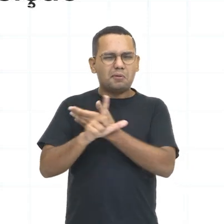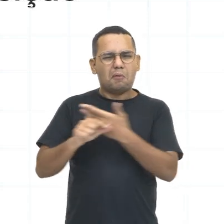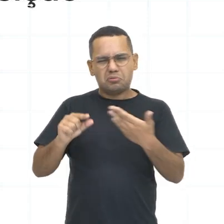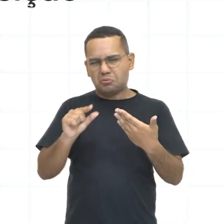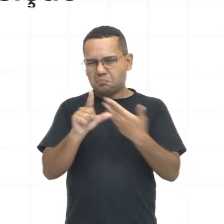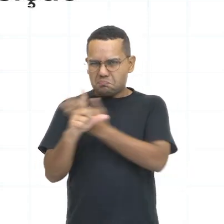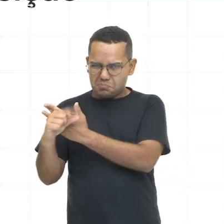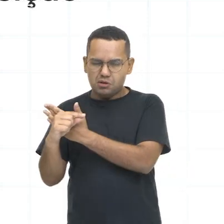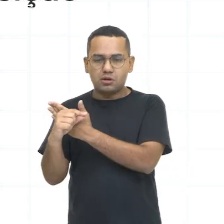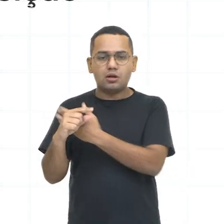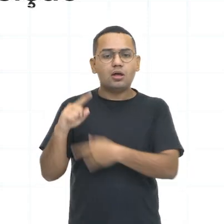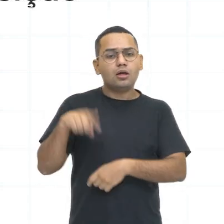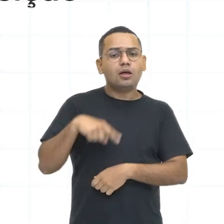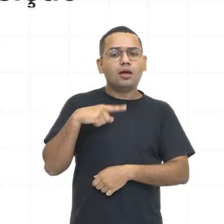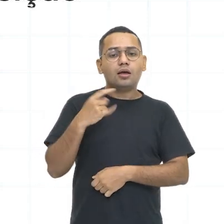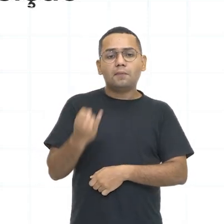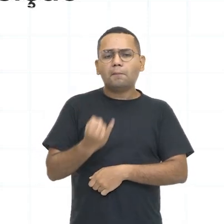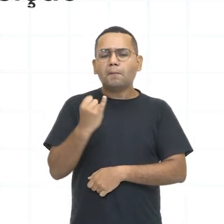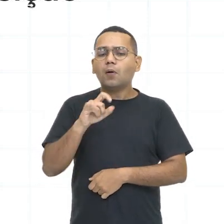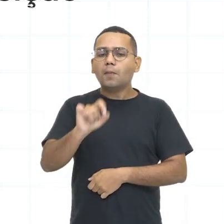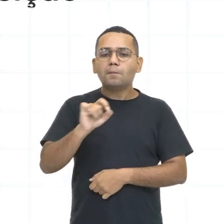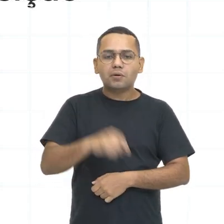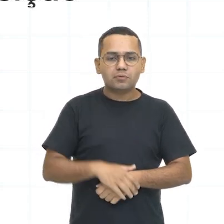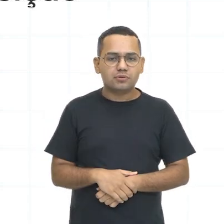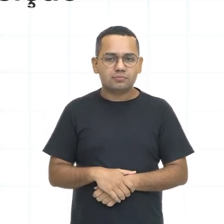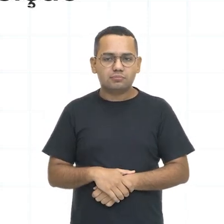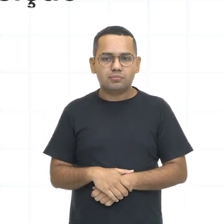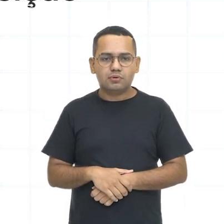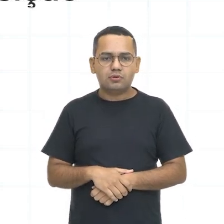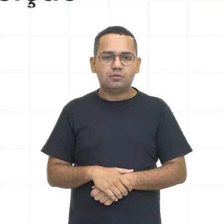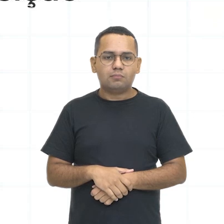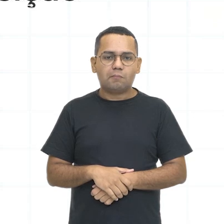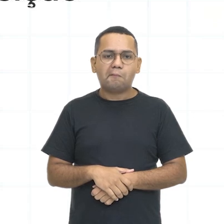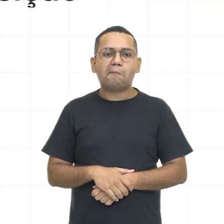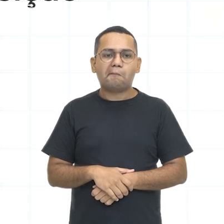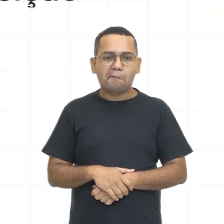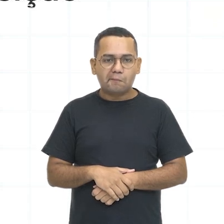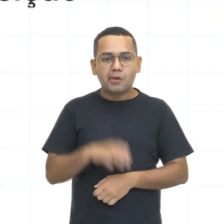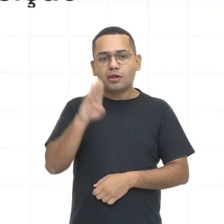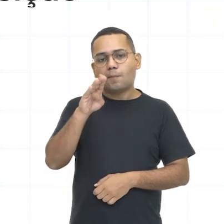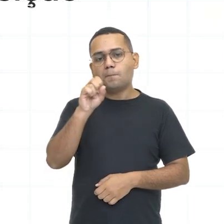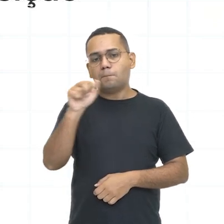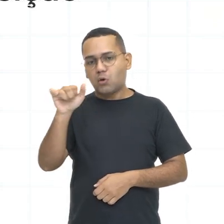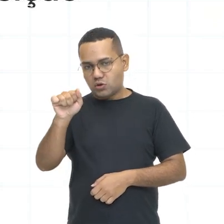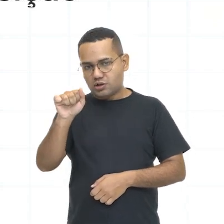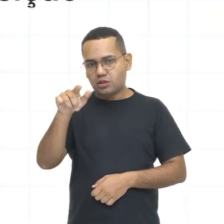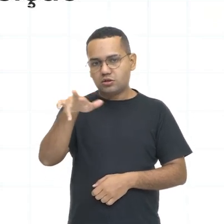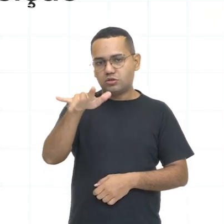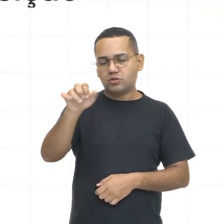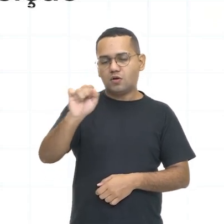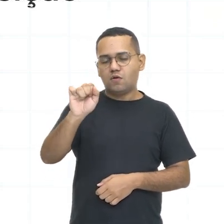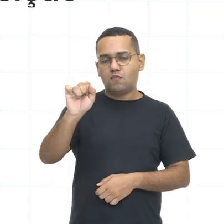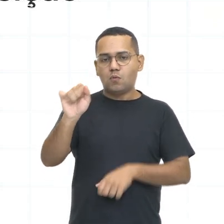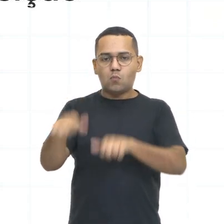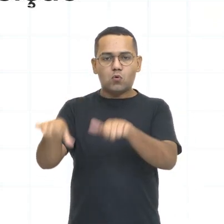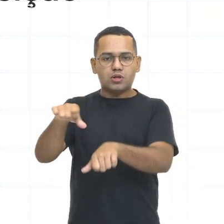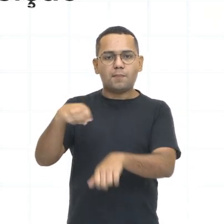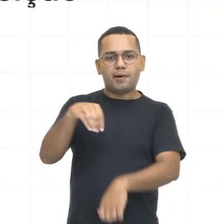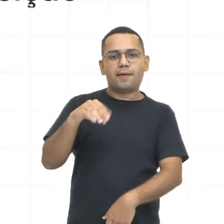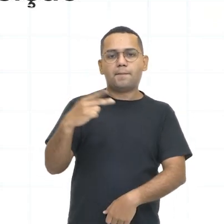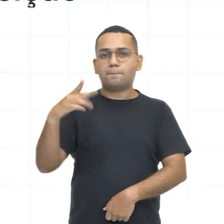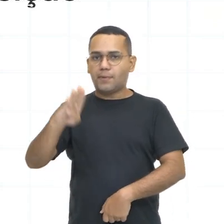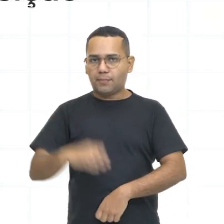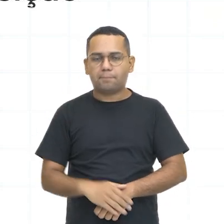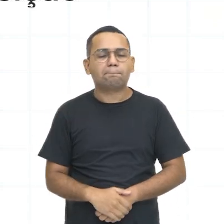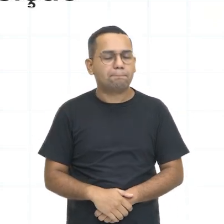essenciais nesse processo de transição da Bossa Nova para a MPB. Então, foi através